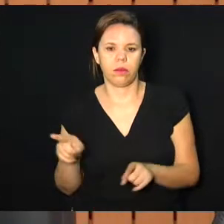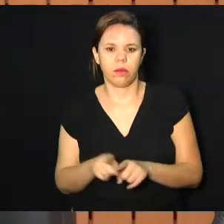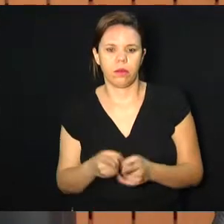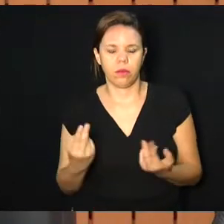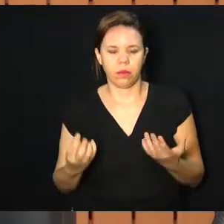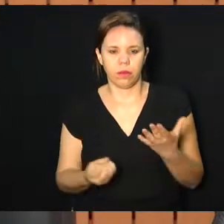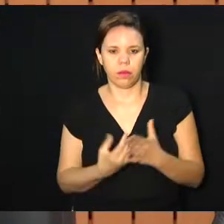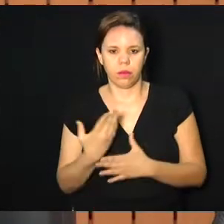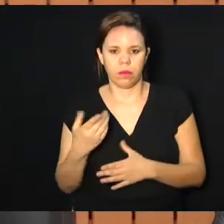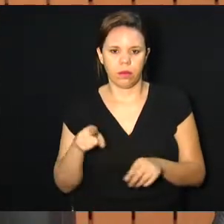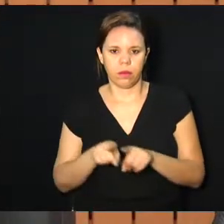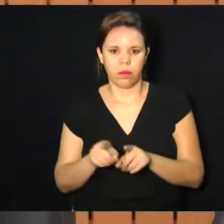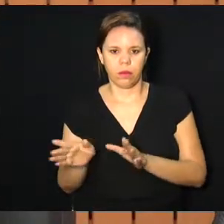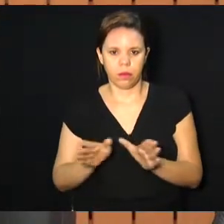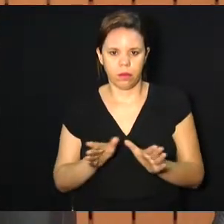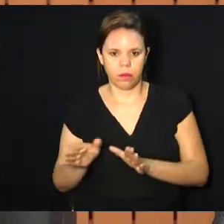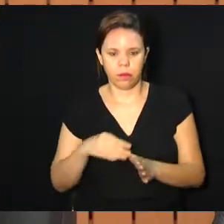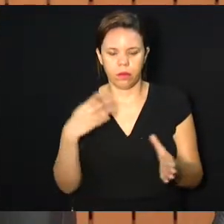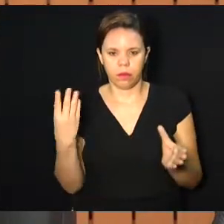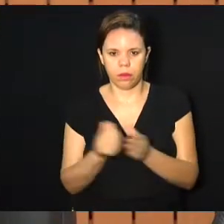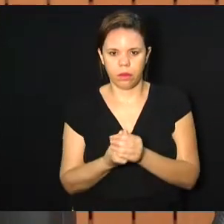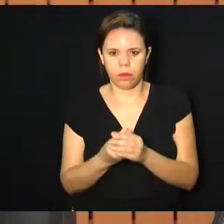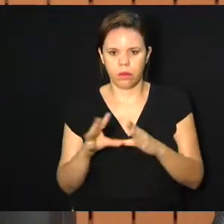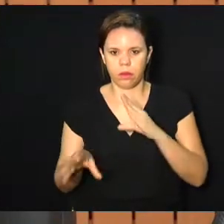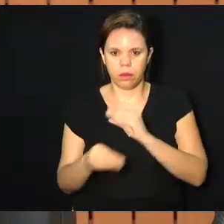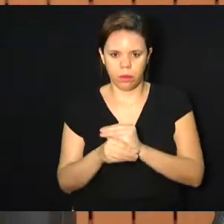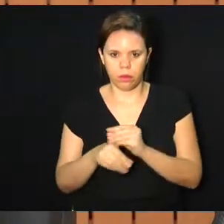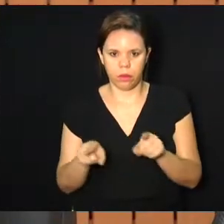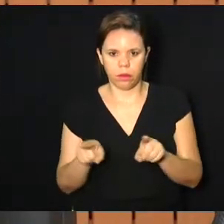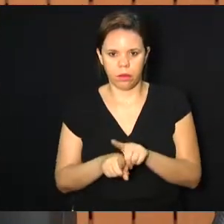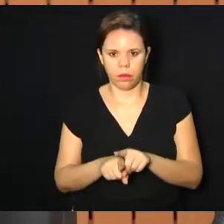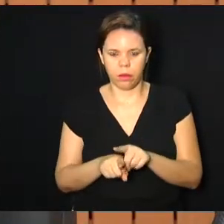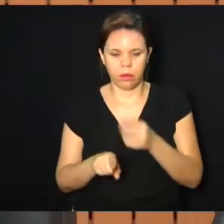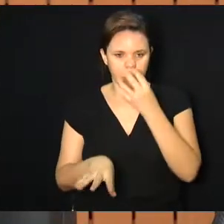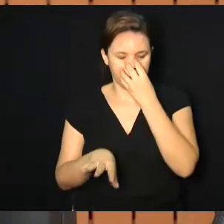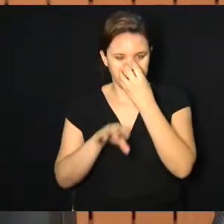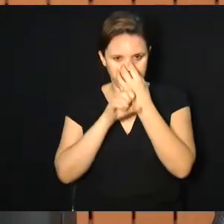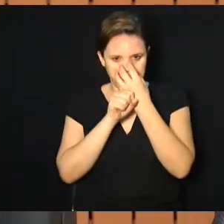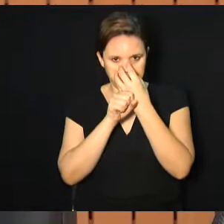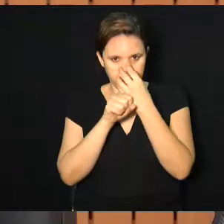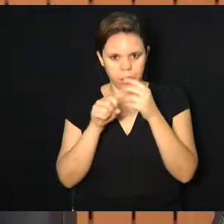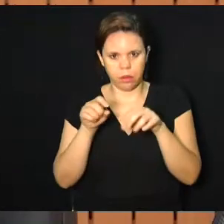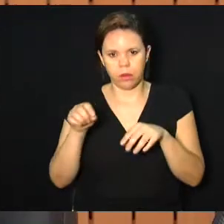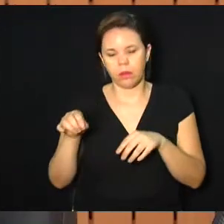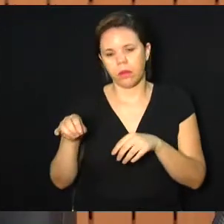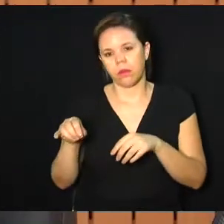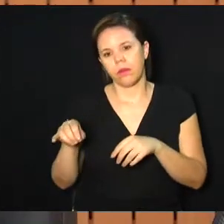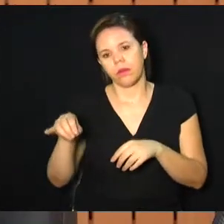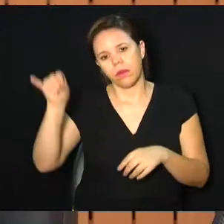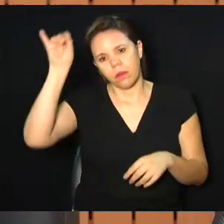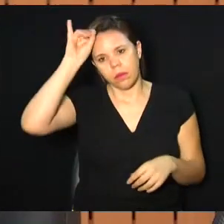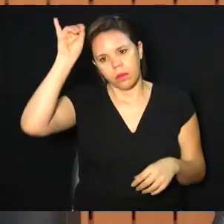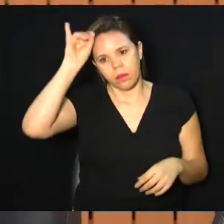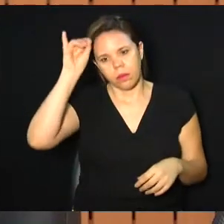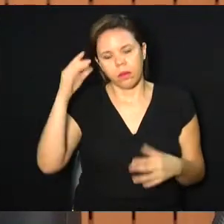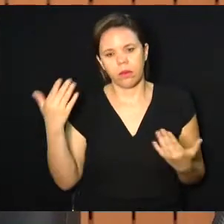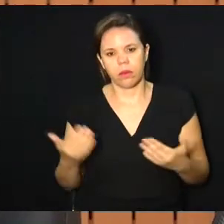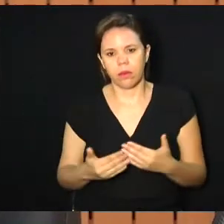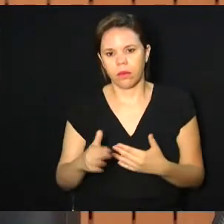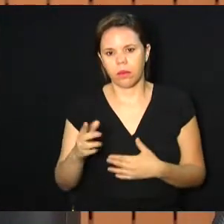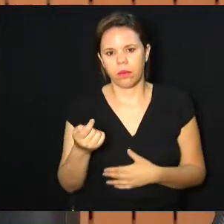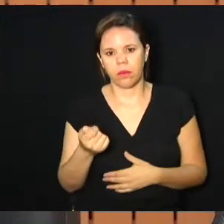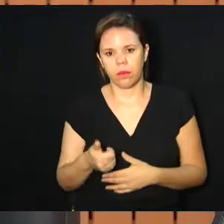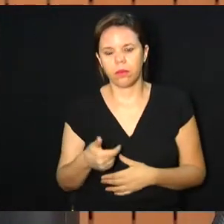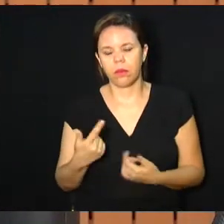na questão da acessibilidade, incrementar o ar-condicionado, até o Wi-Fi, a gente fala, não. Hoje em dia é quase